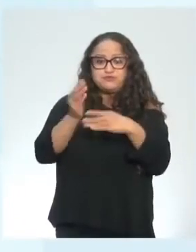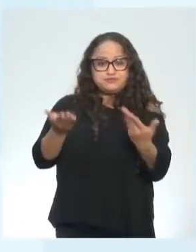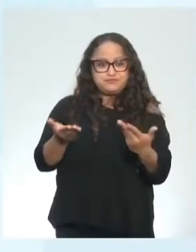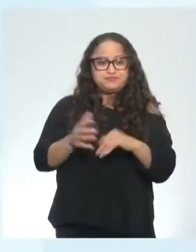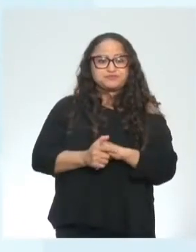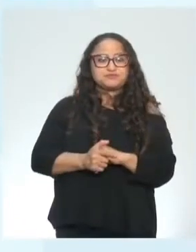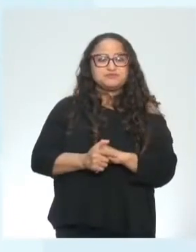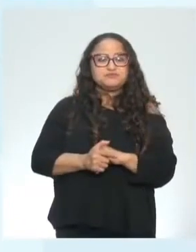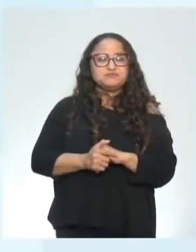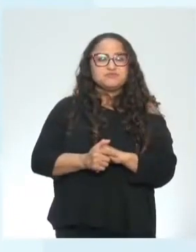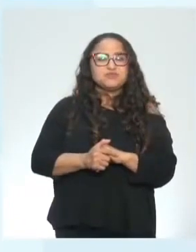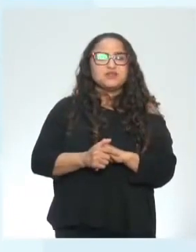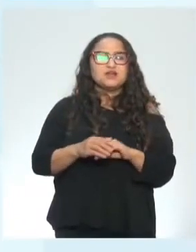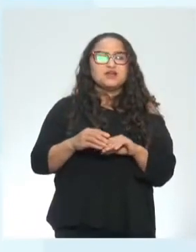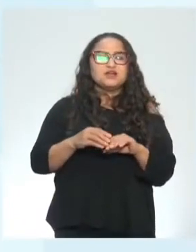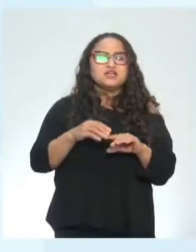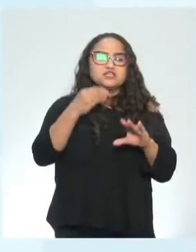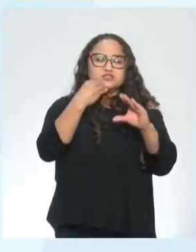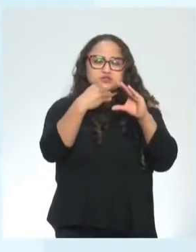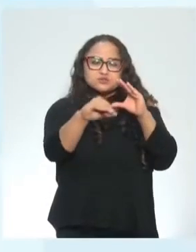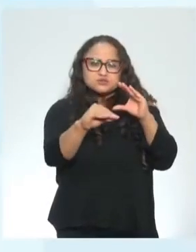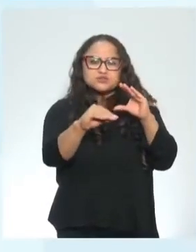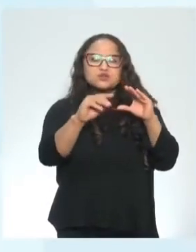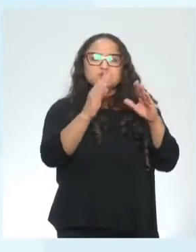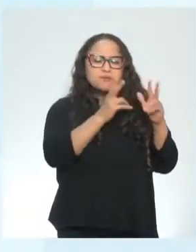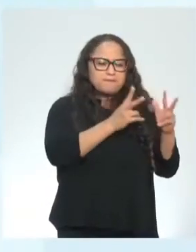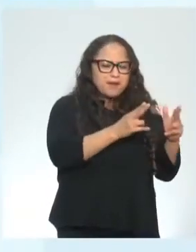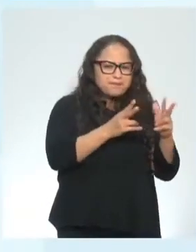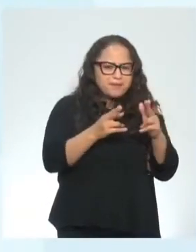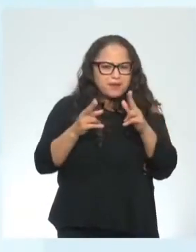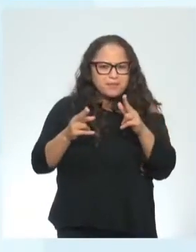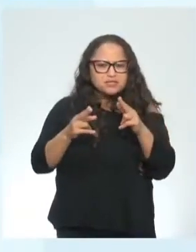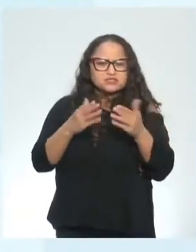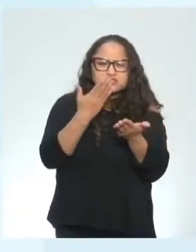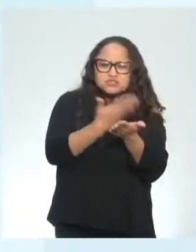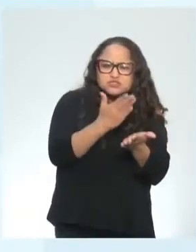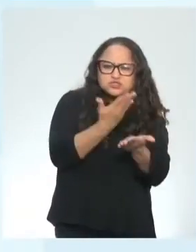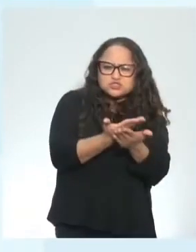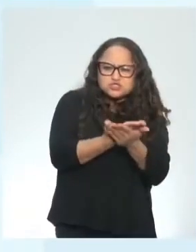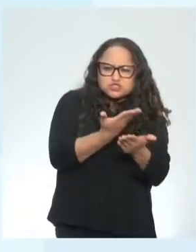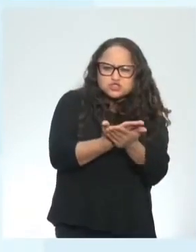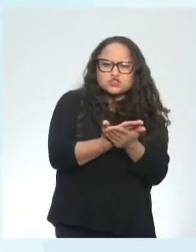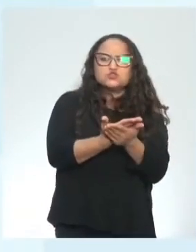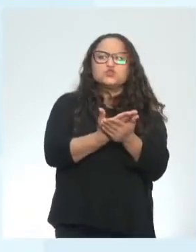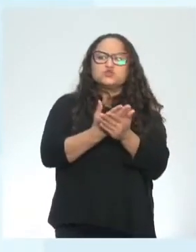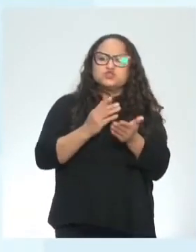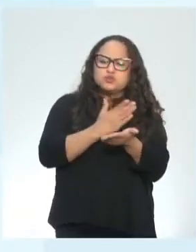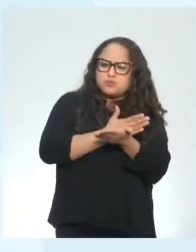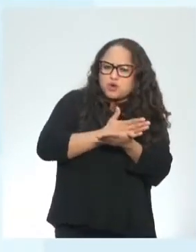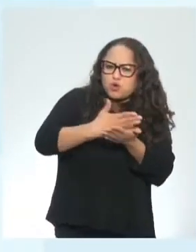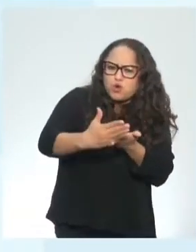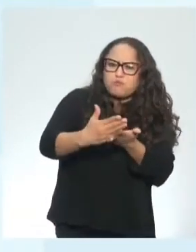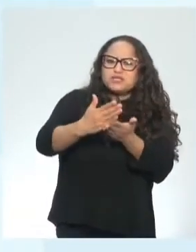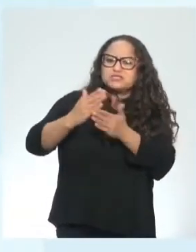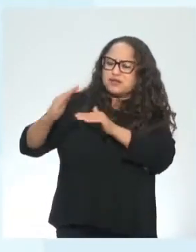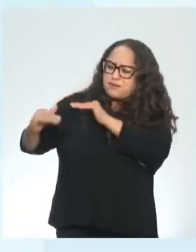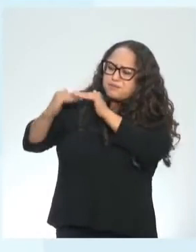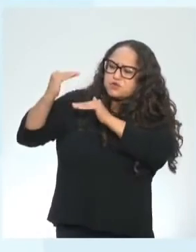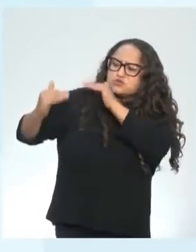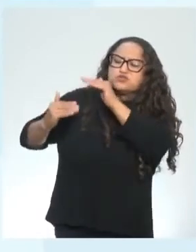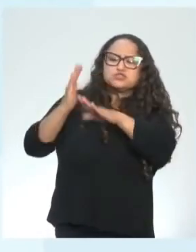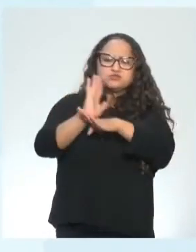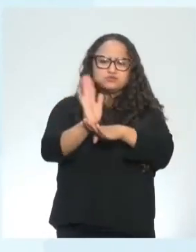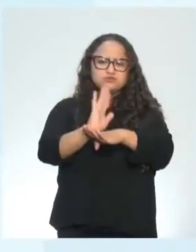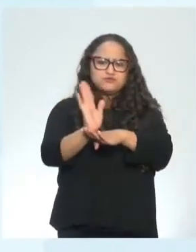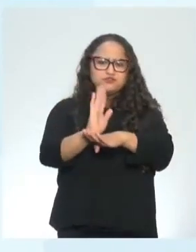tá então fala o daqui Stay this Winter and Start the production of War filme você vai usar tudo isso que a gente aprendeu agora para